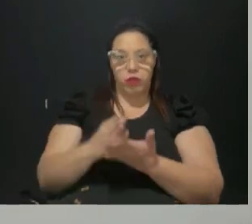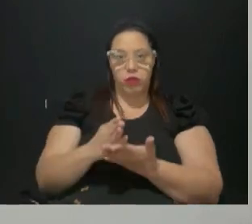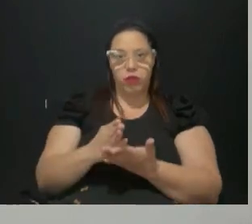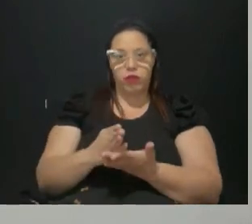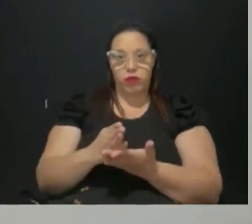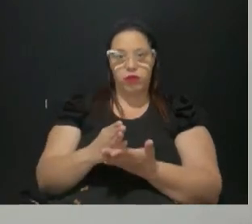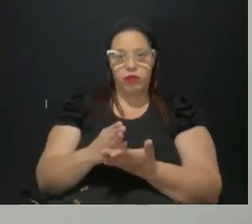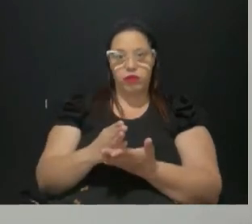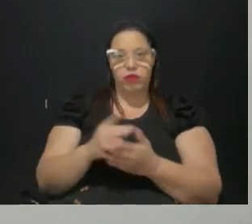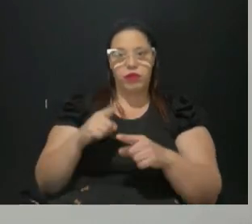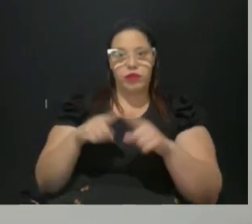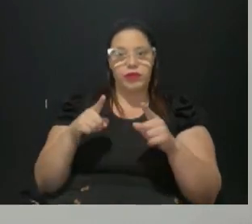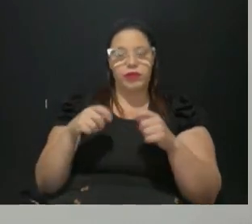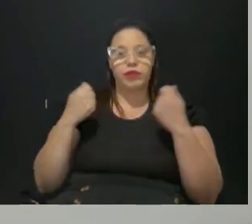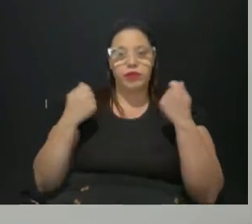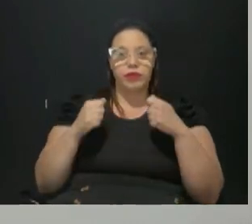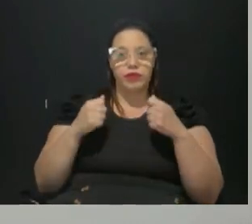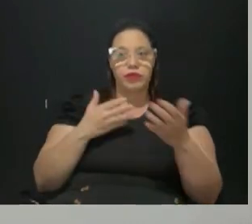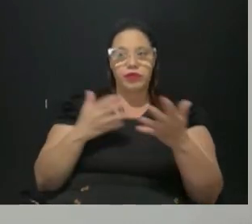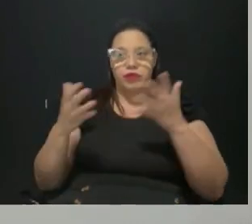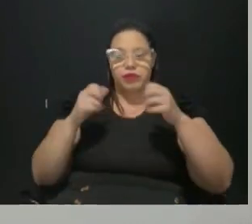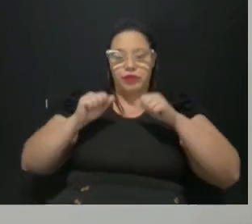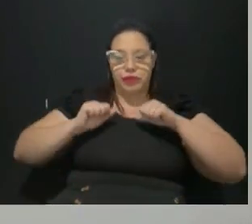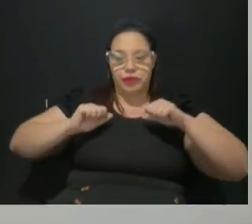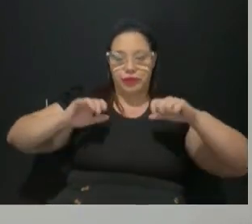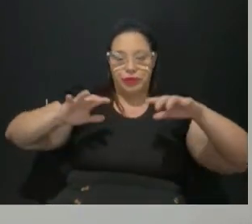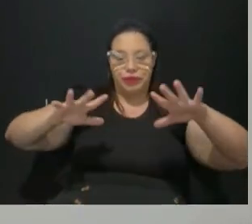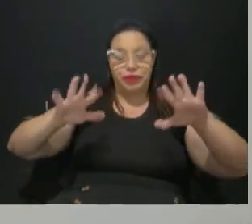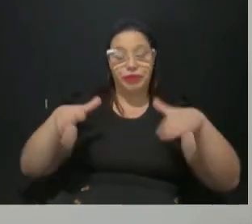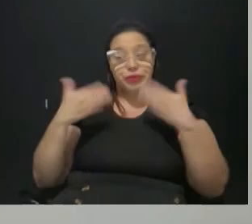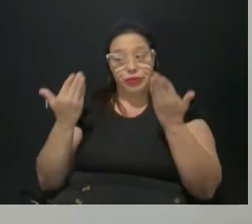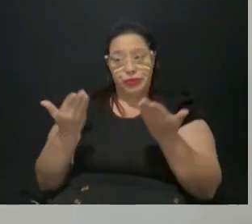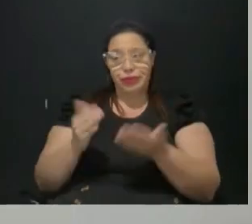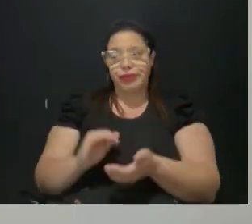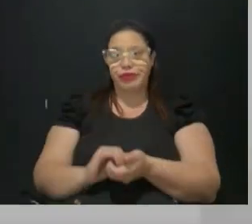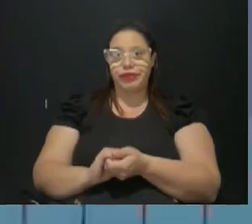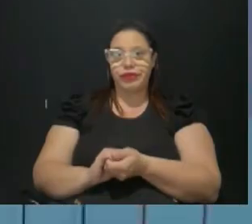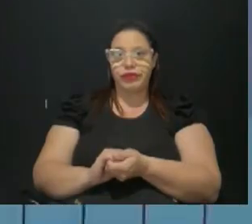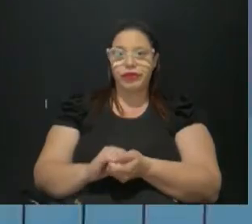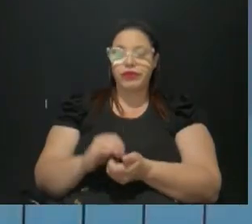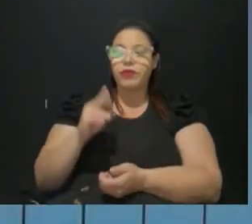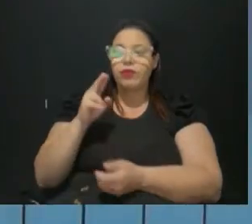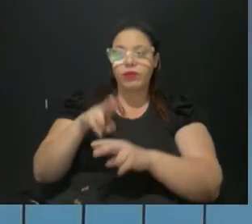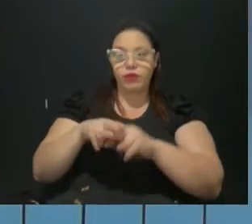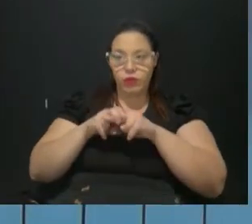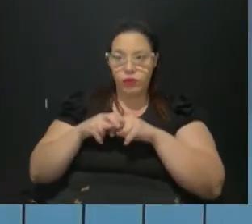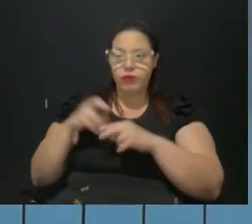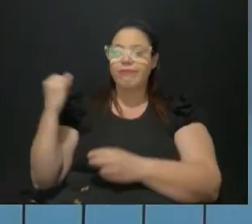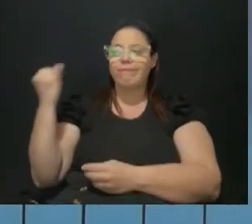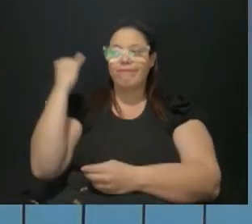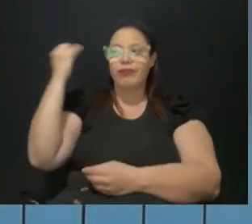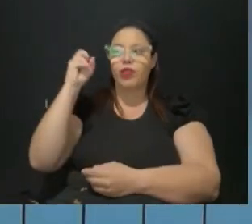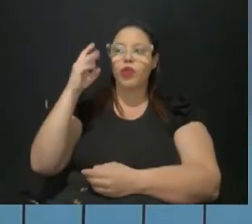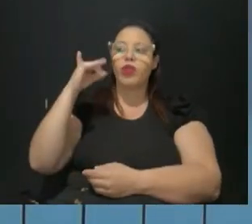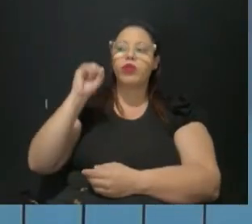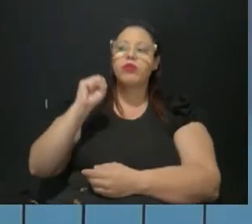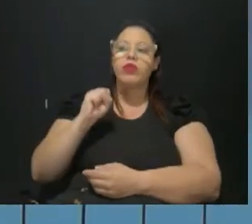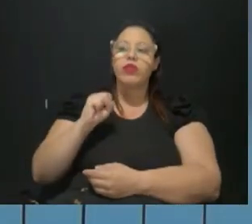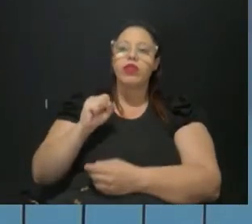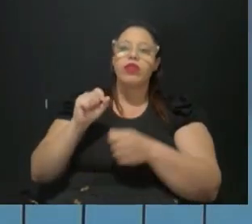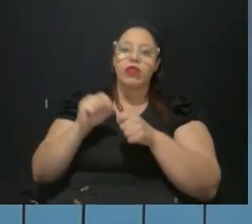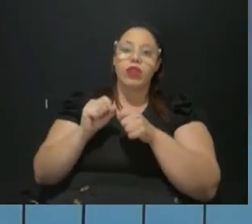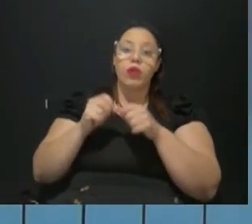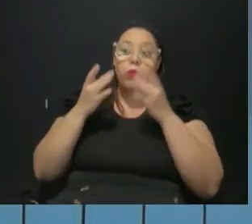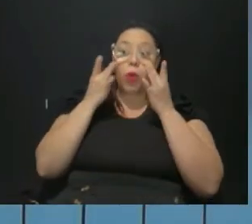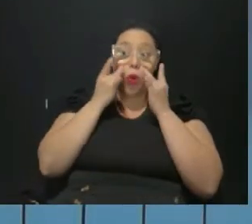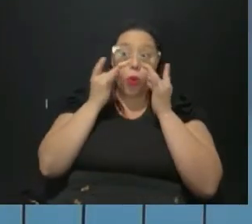capacidade, mas a gente precisa também ver o ritmo de transmissão, como é que vai ser. Por isso que é tão importante, né, doutora, a OMS já ter feito